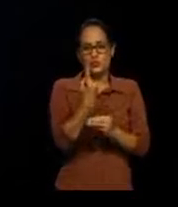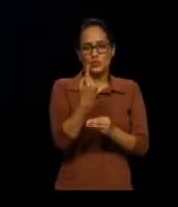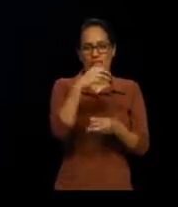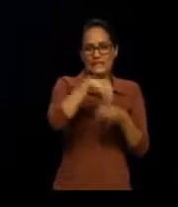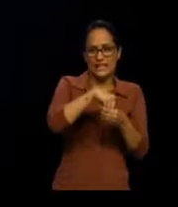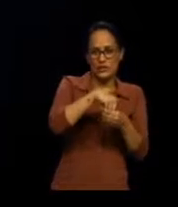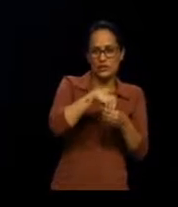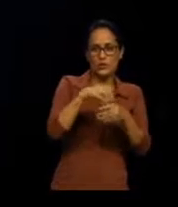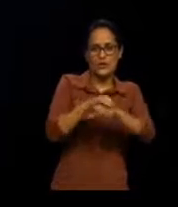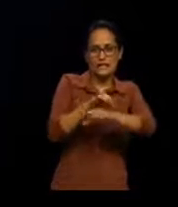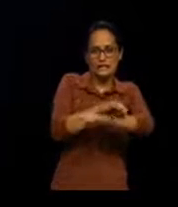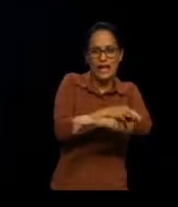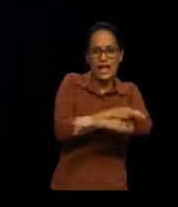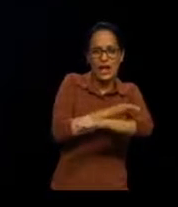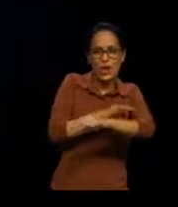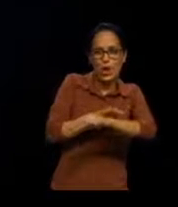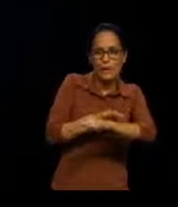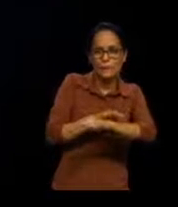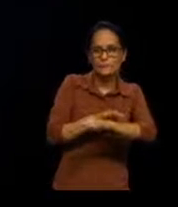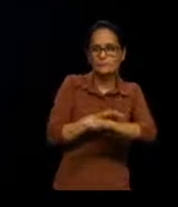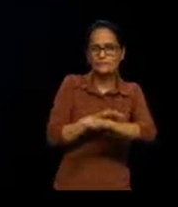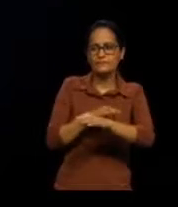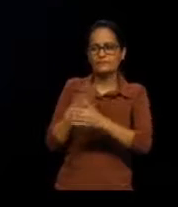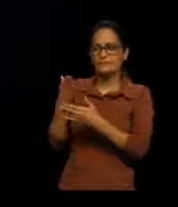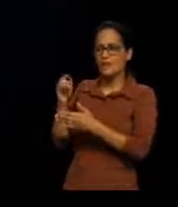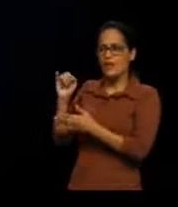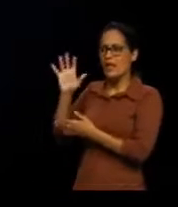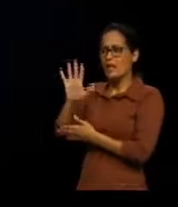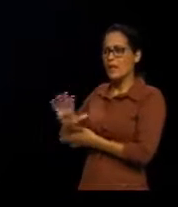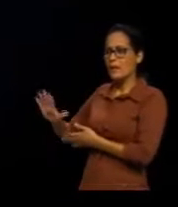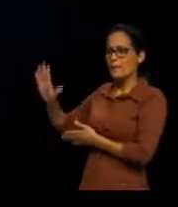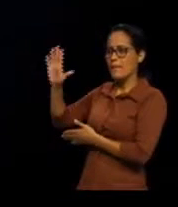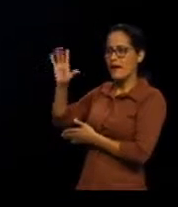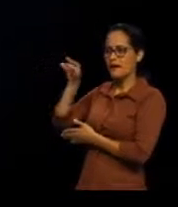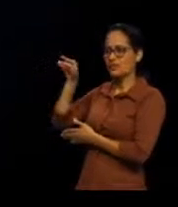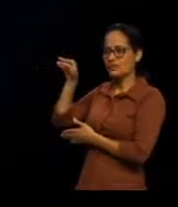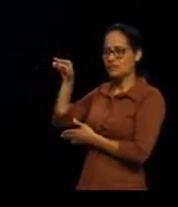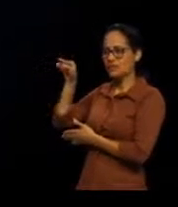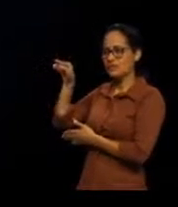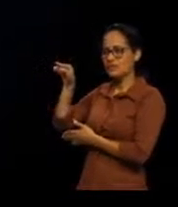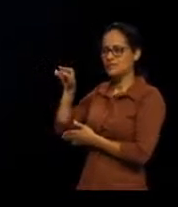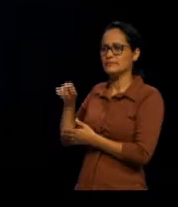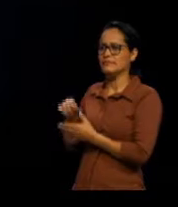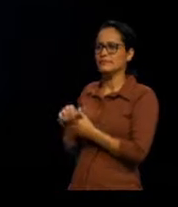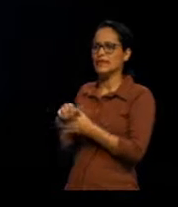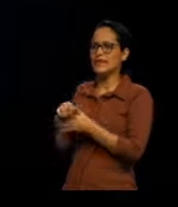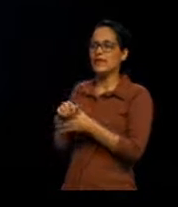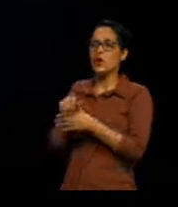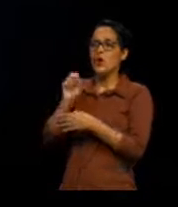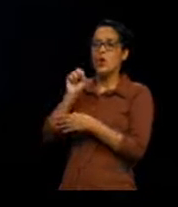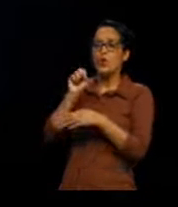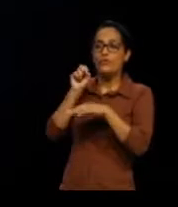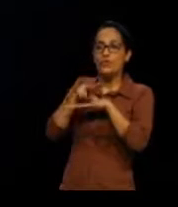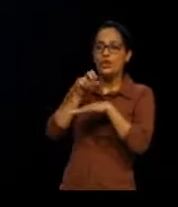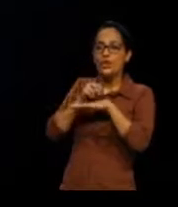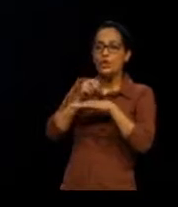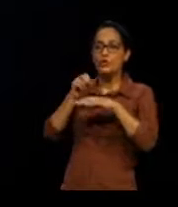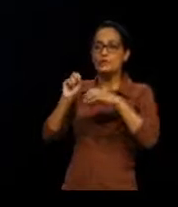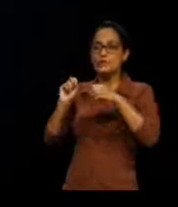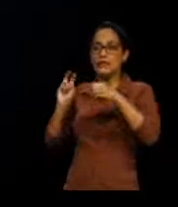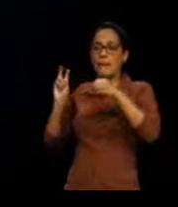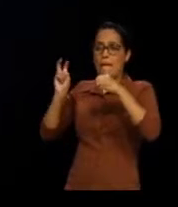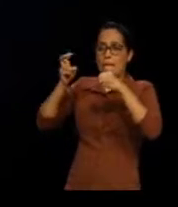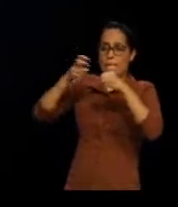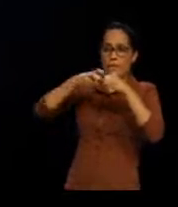da célula, fundiu, o capsídeo entra dentro da célula e vai soltar as fitas